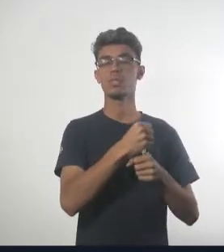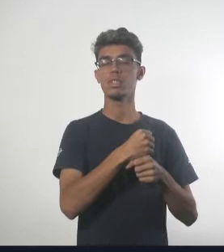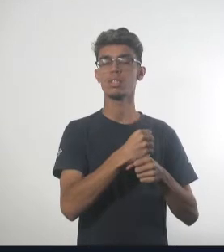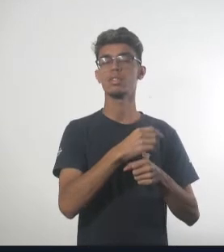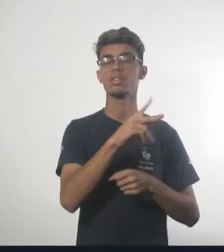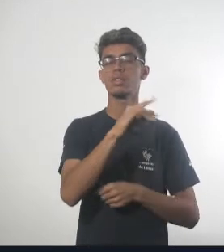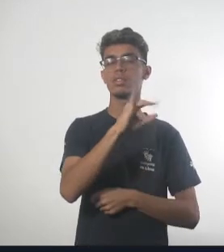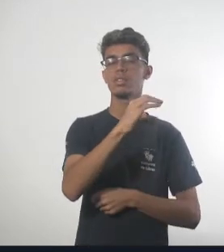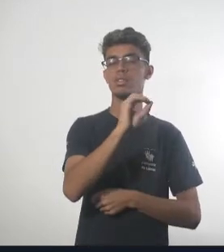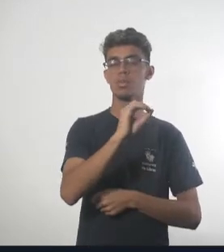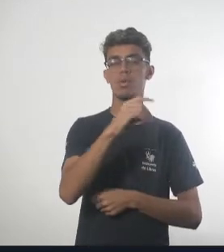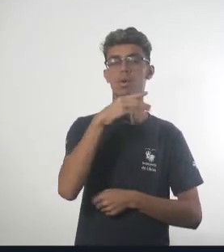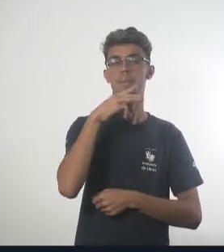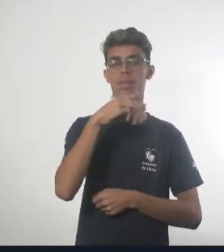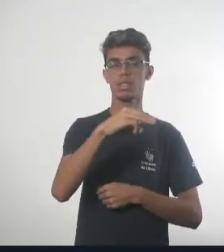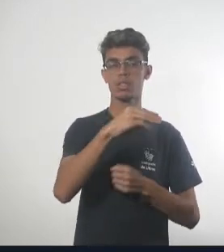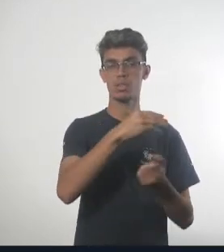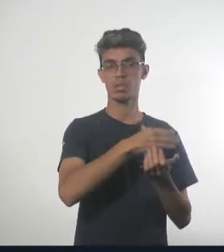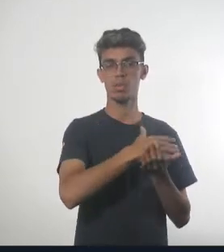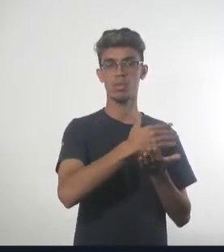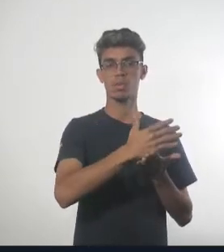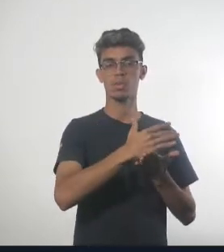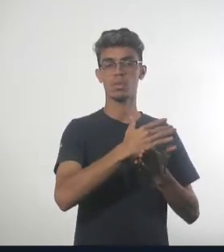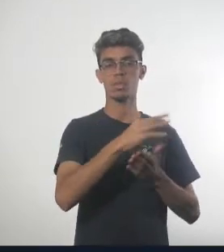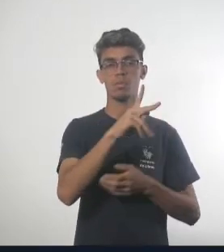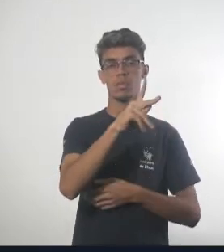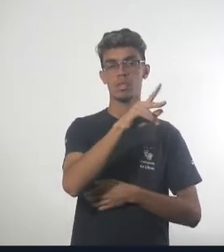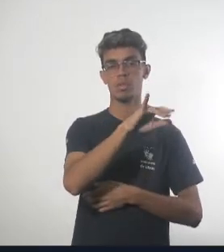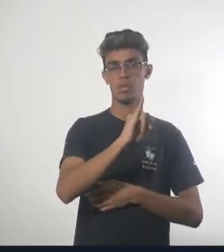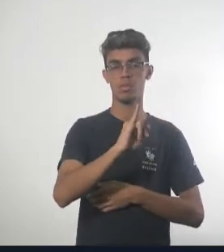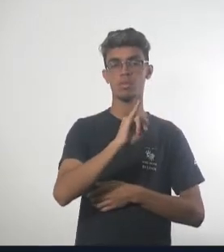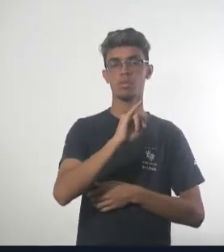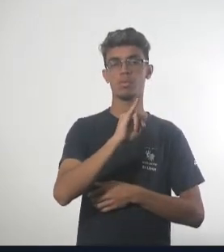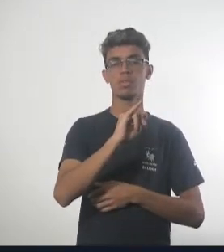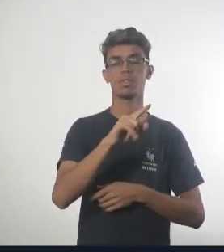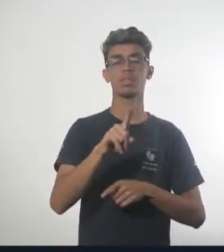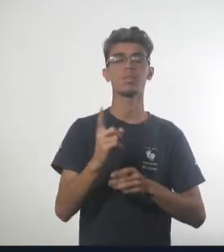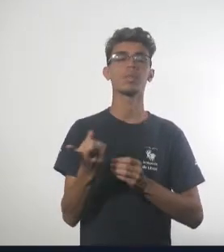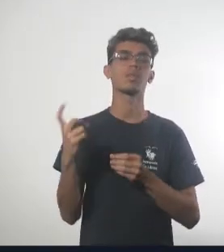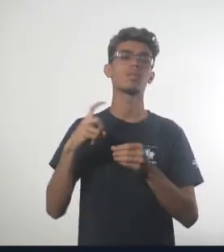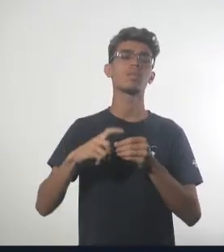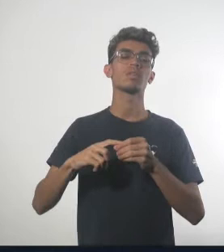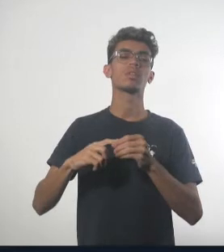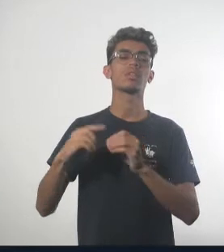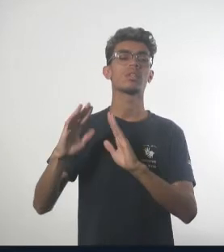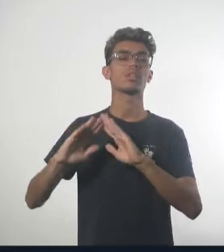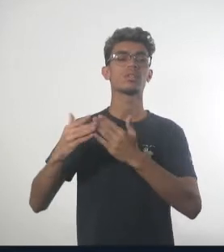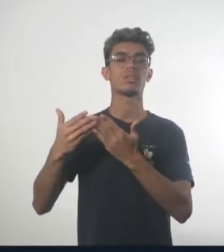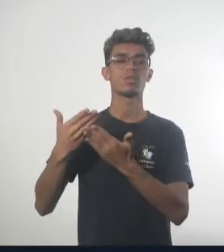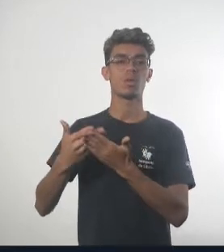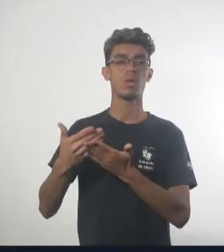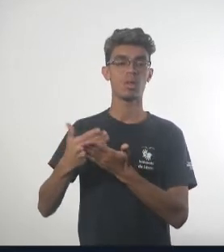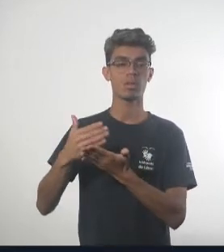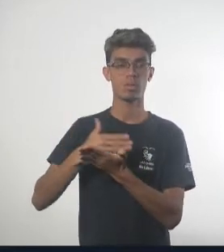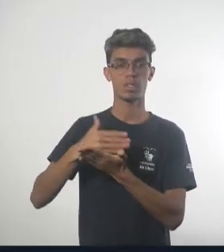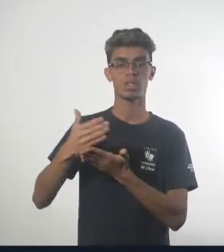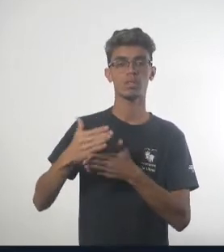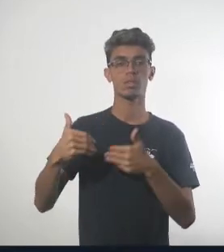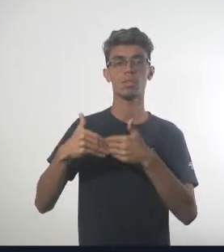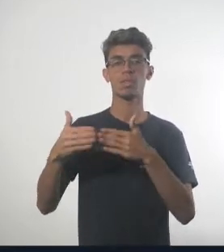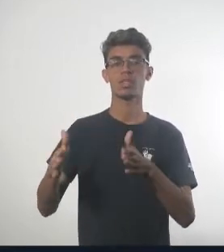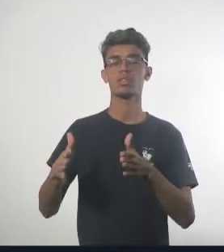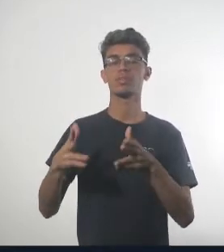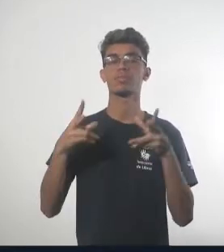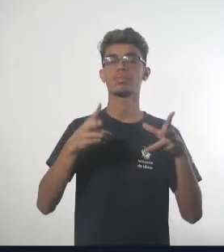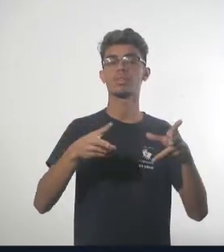que aconteceu em março em relação à variante P1 e o retorno das atividades escolares, mas atualmente nós não vemos tendência